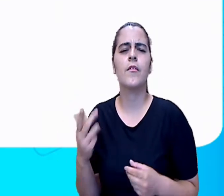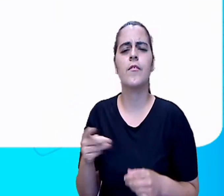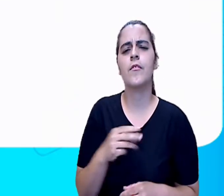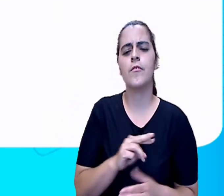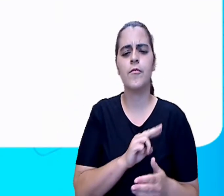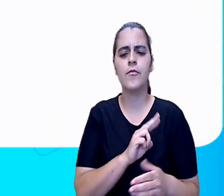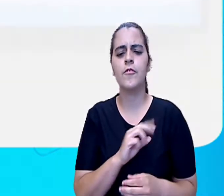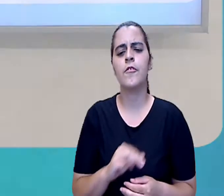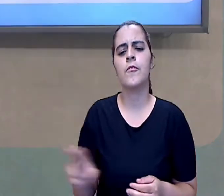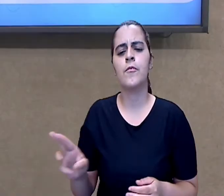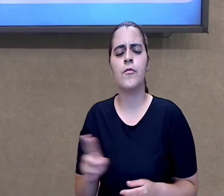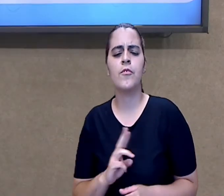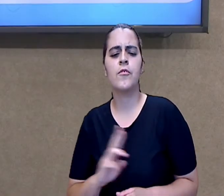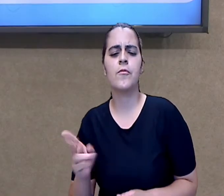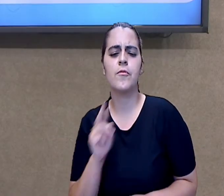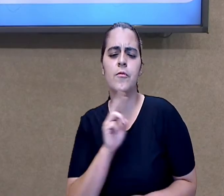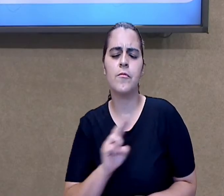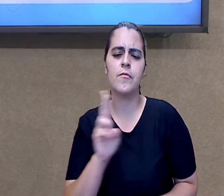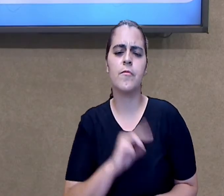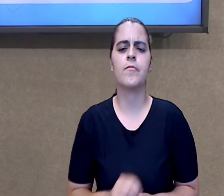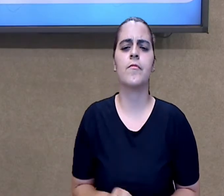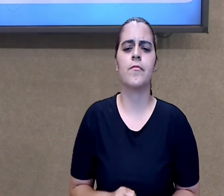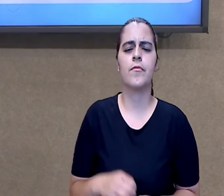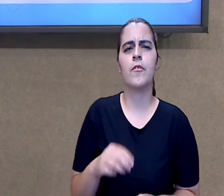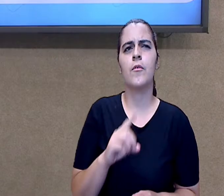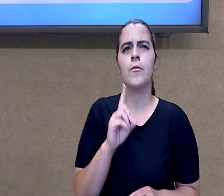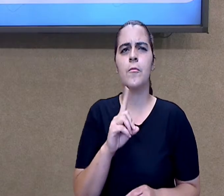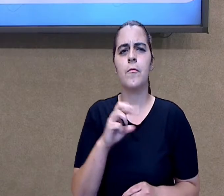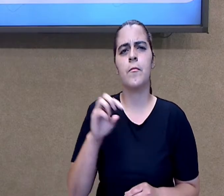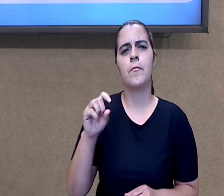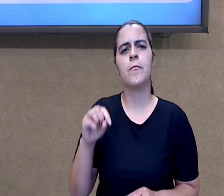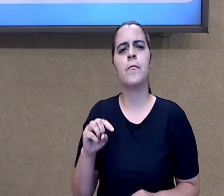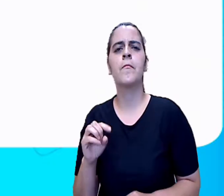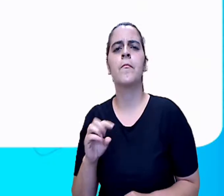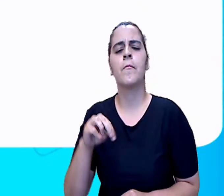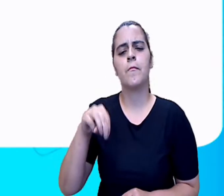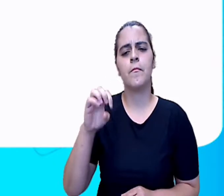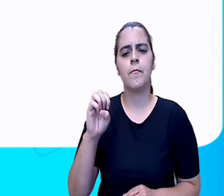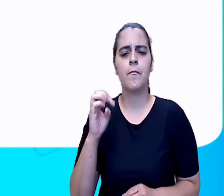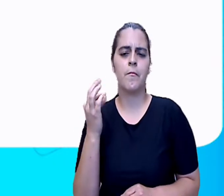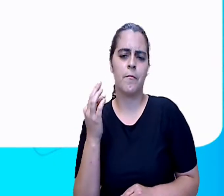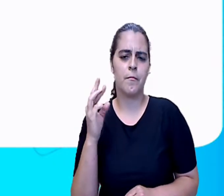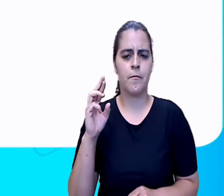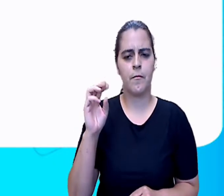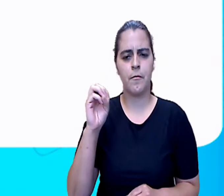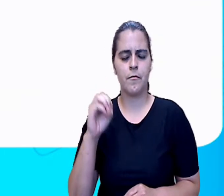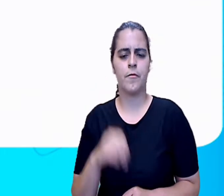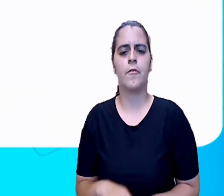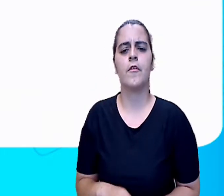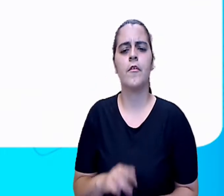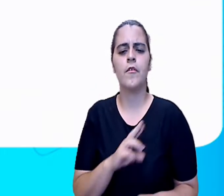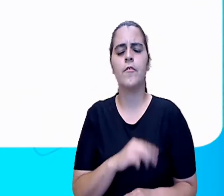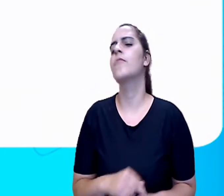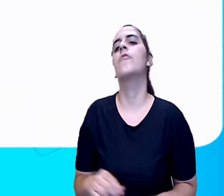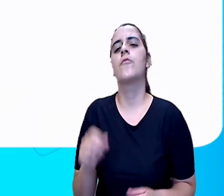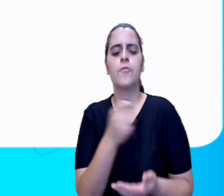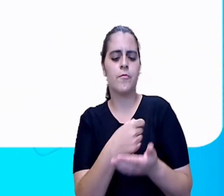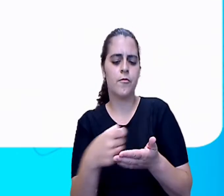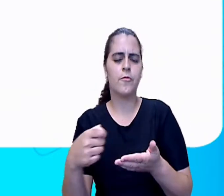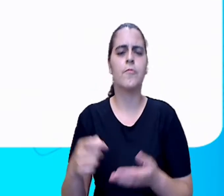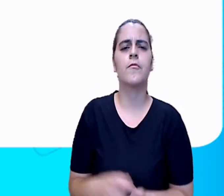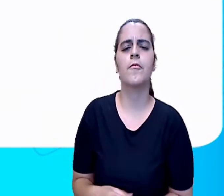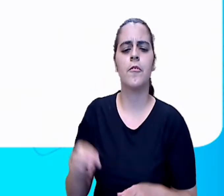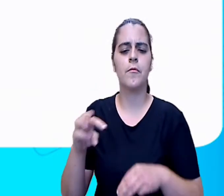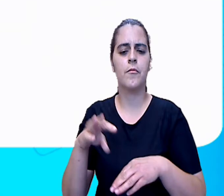se escrever que 1 metro é igual a 100 centímetros, escrevemos dessa